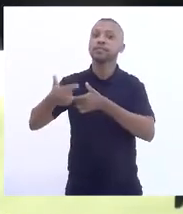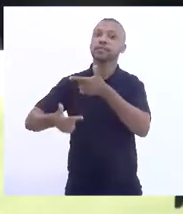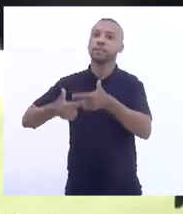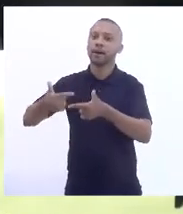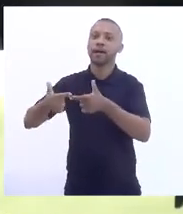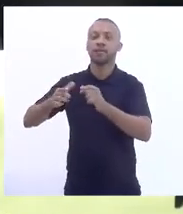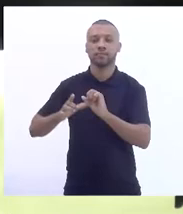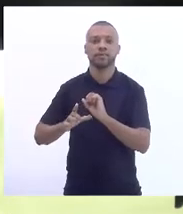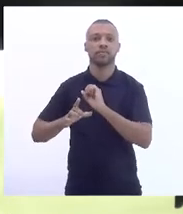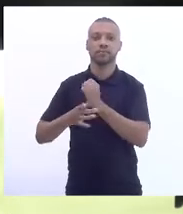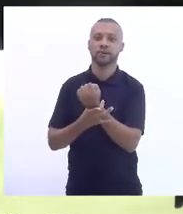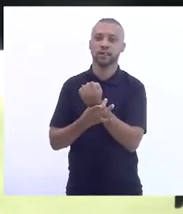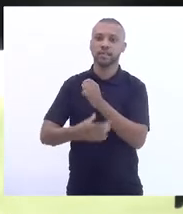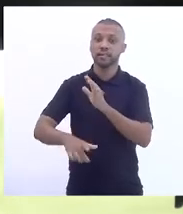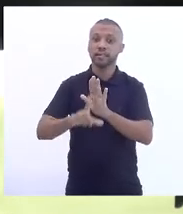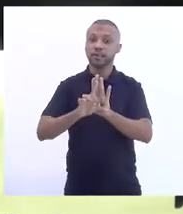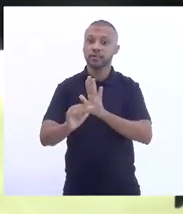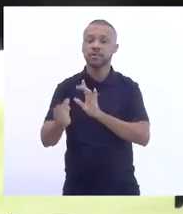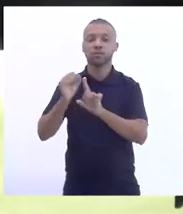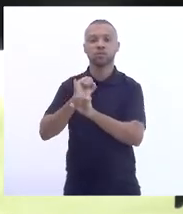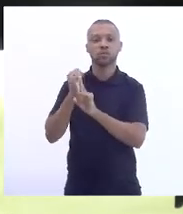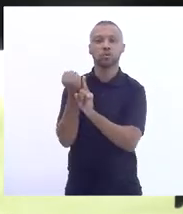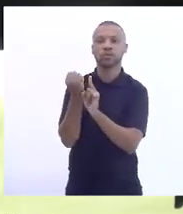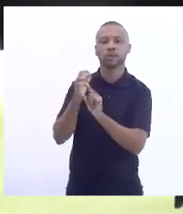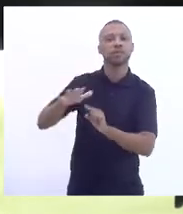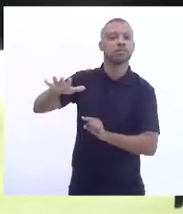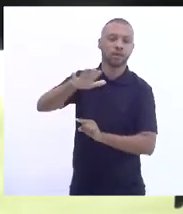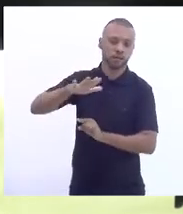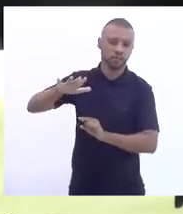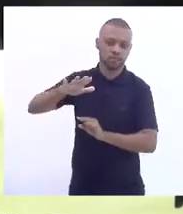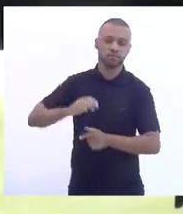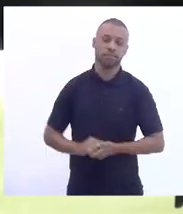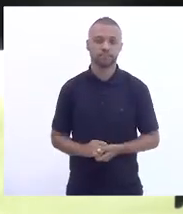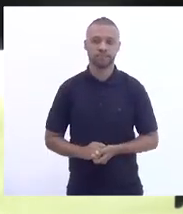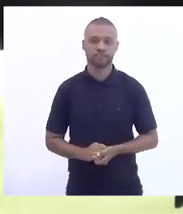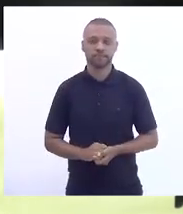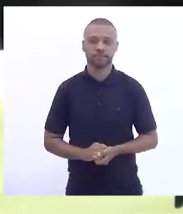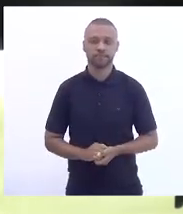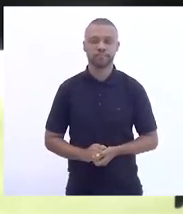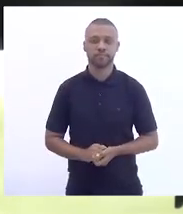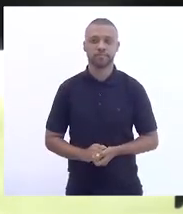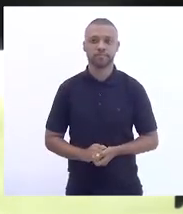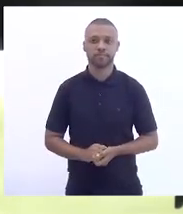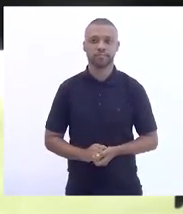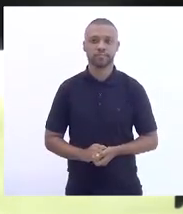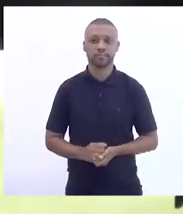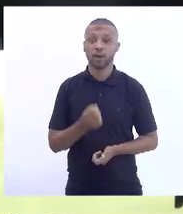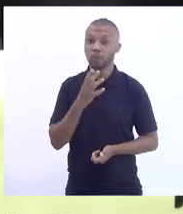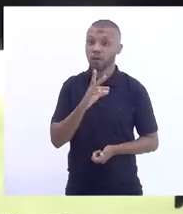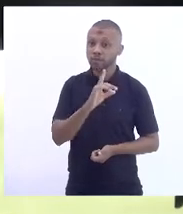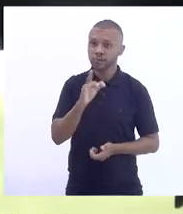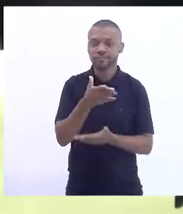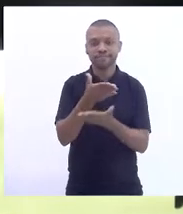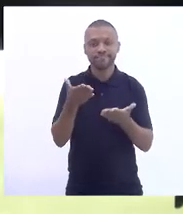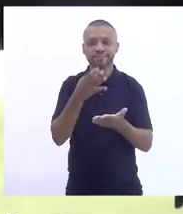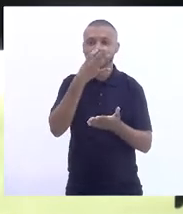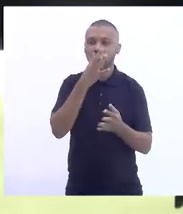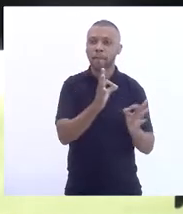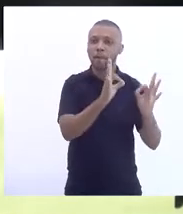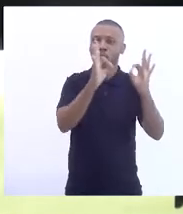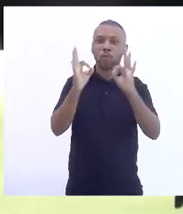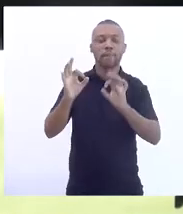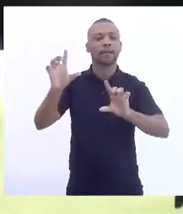Seguridade e legislação social E aí Oi bom dia que nos assiste